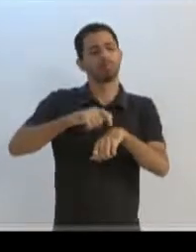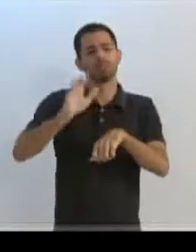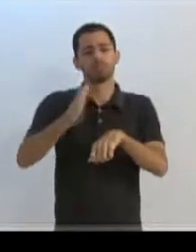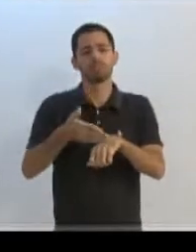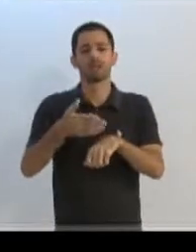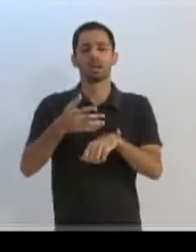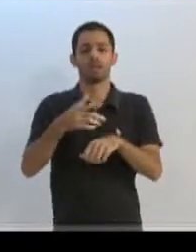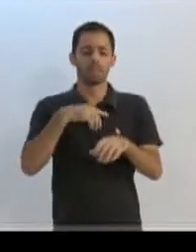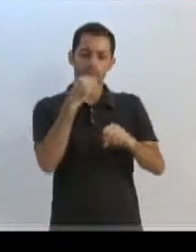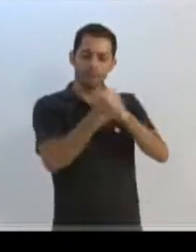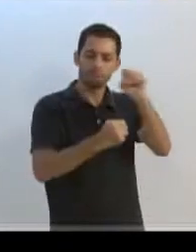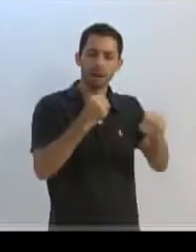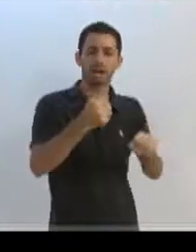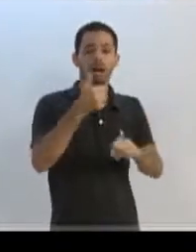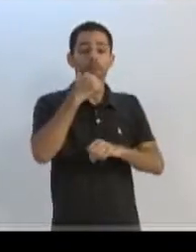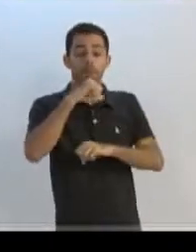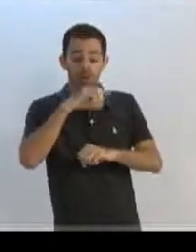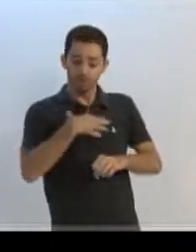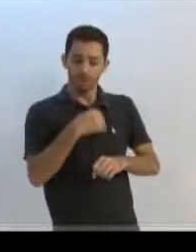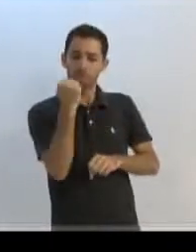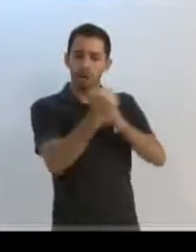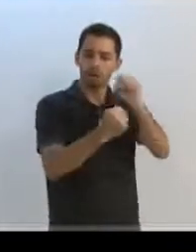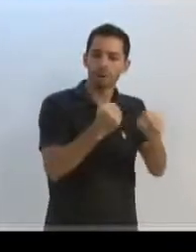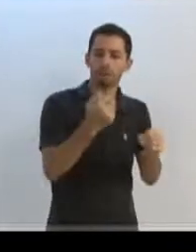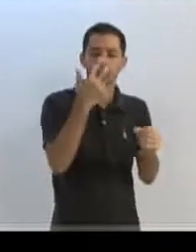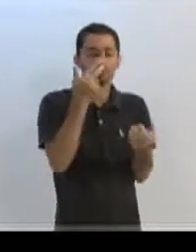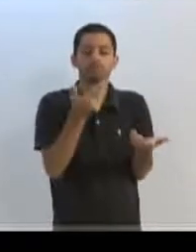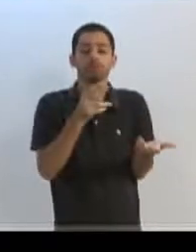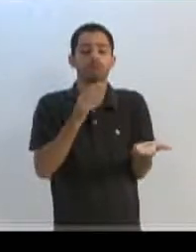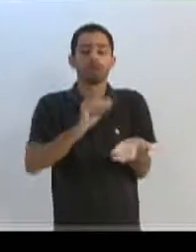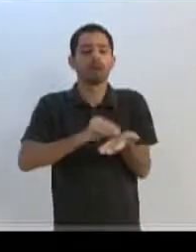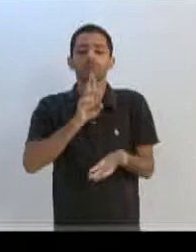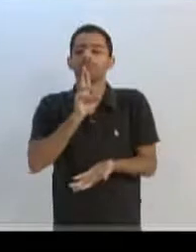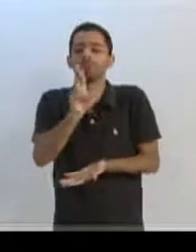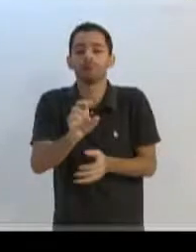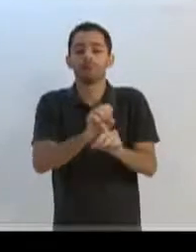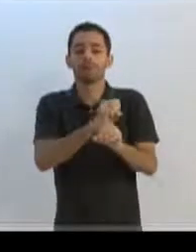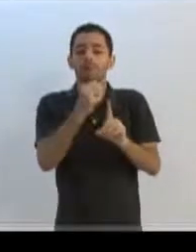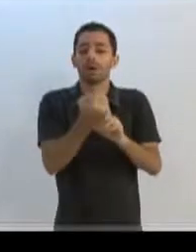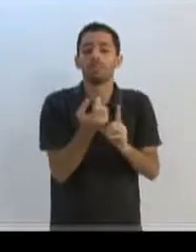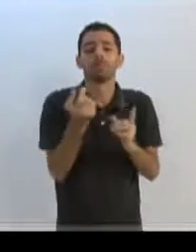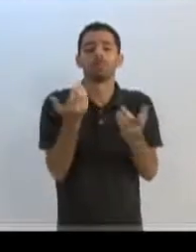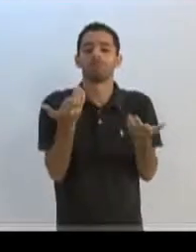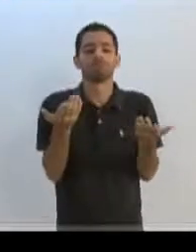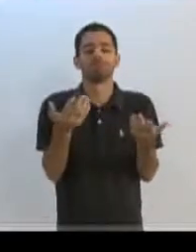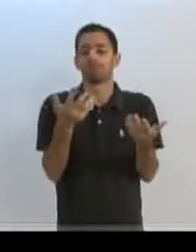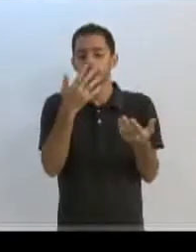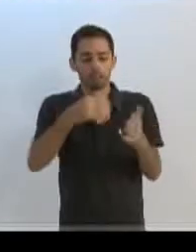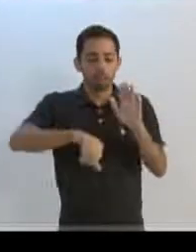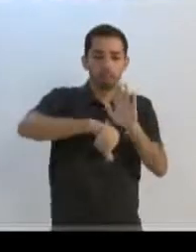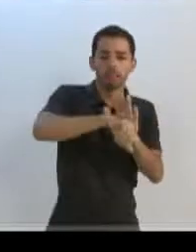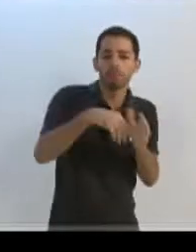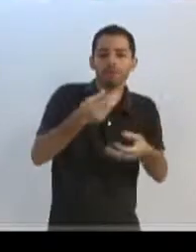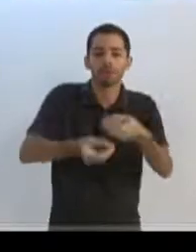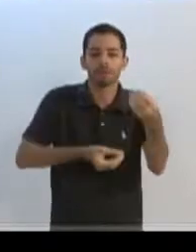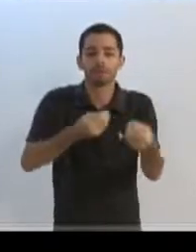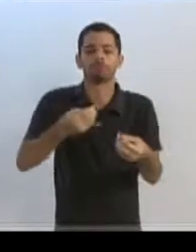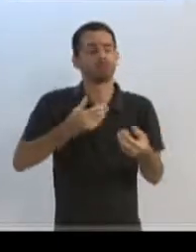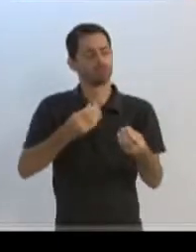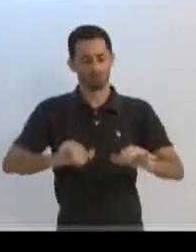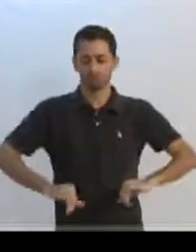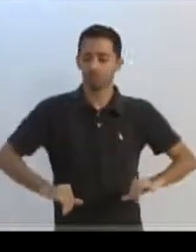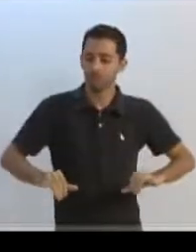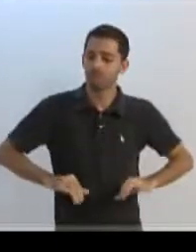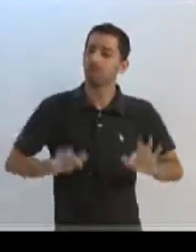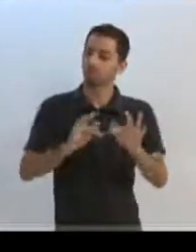homicídios que vitimaram mãe filha não se deu a resposta à sociedade e o desfecho para estes crimes onde é grande o sofrimento de toda a família